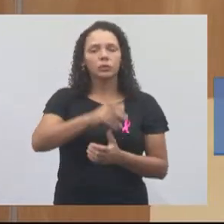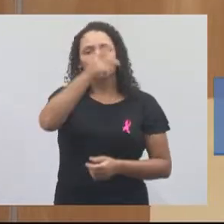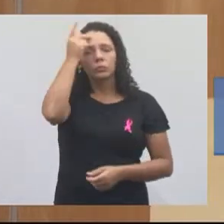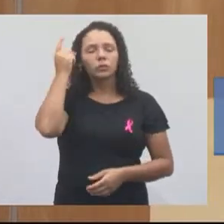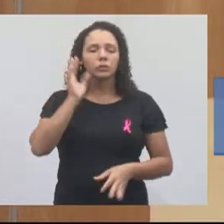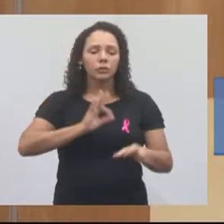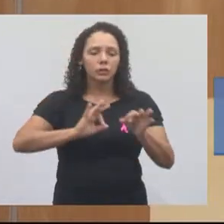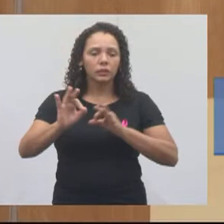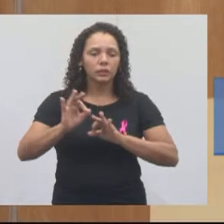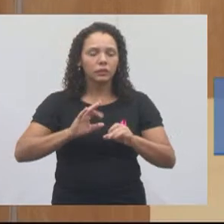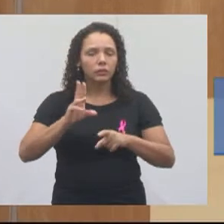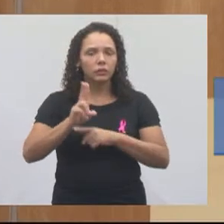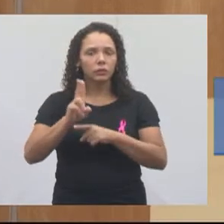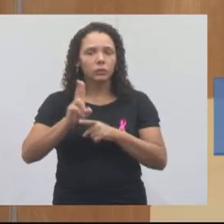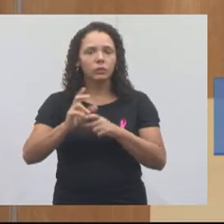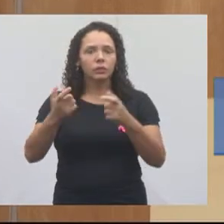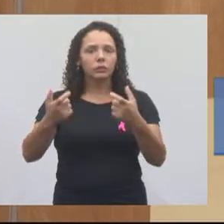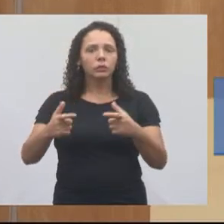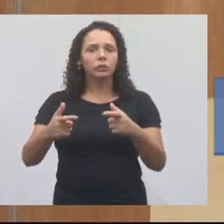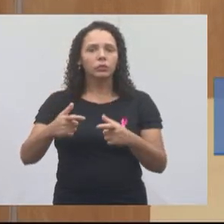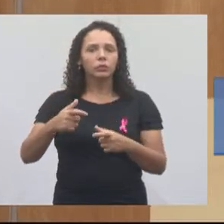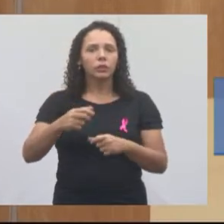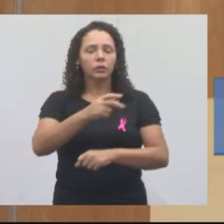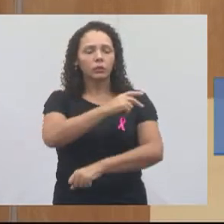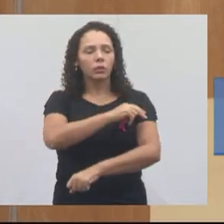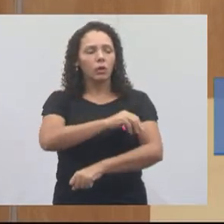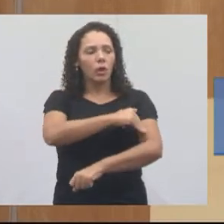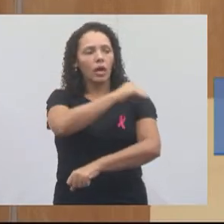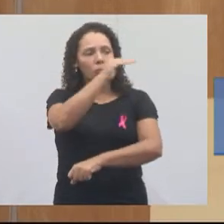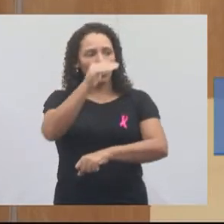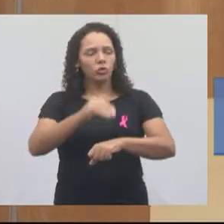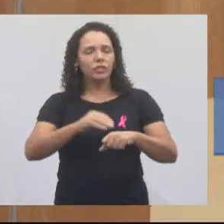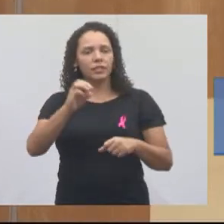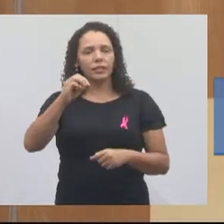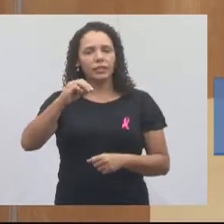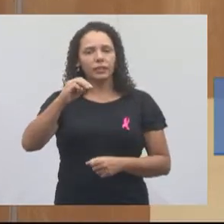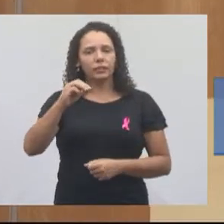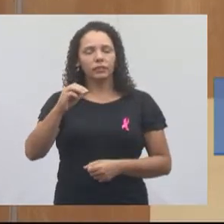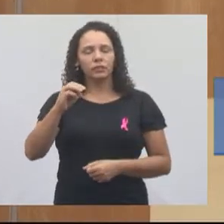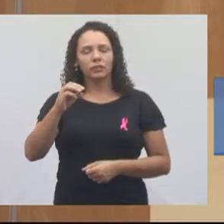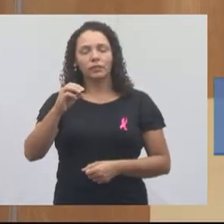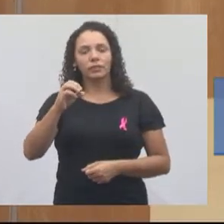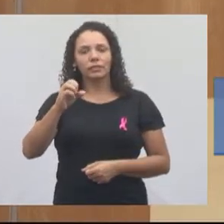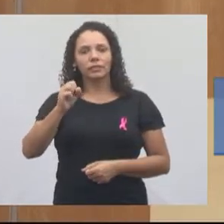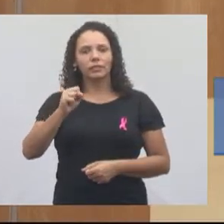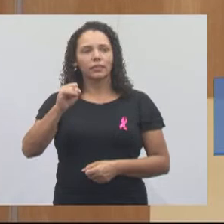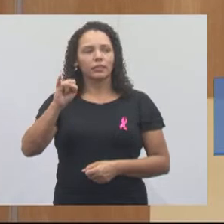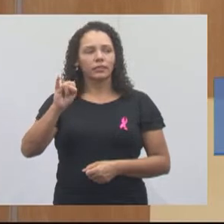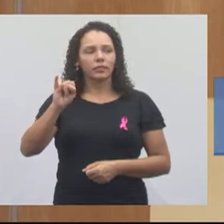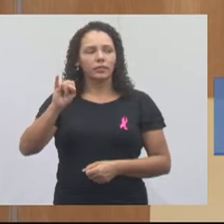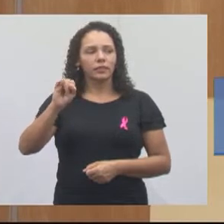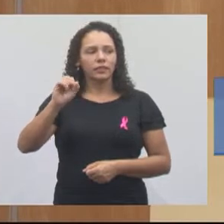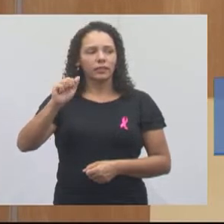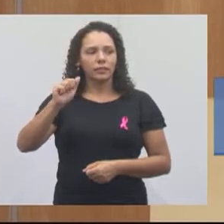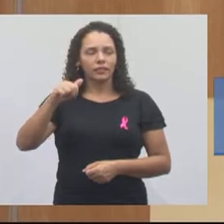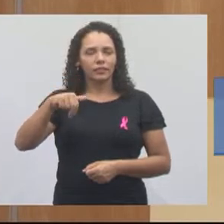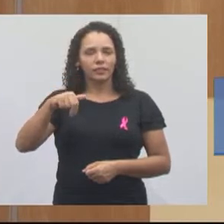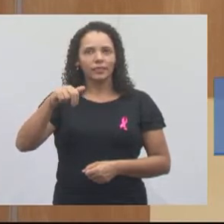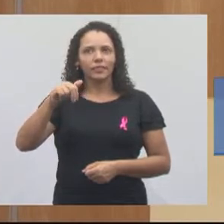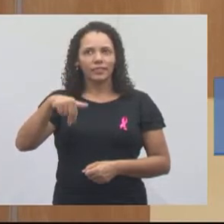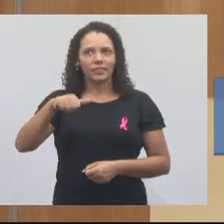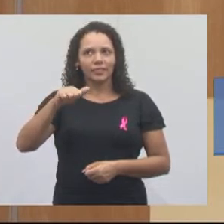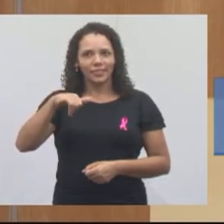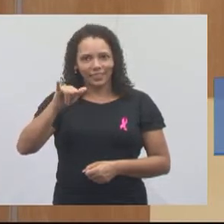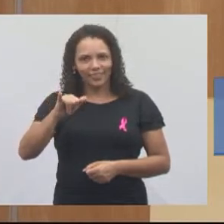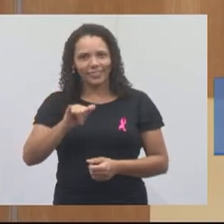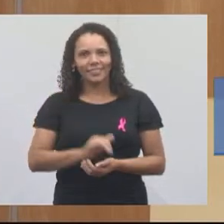Sinai, essa casa terapêutica que ajuda pessoas que estão em situação de vulnerabilidade social.